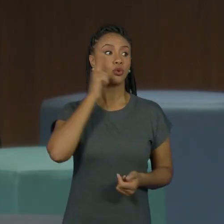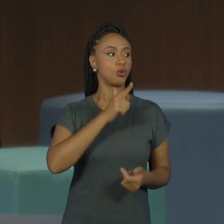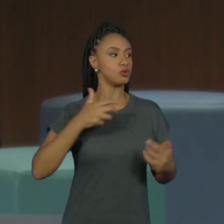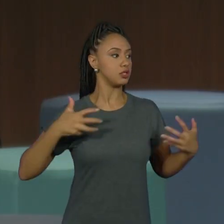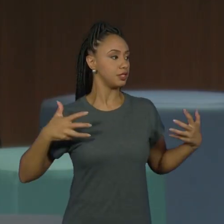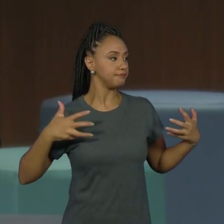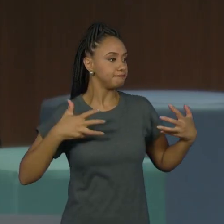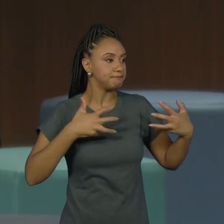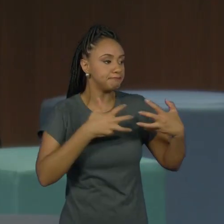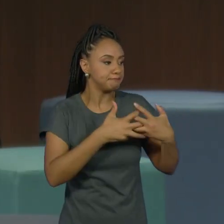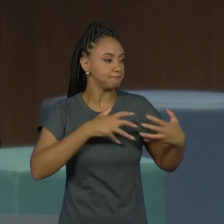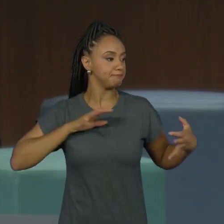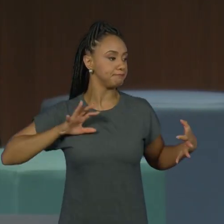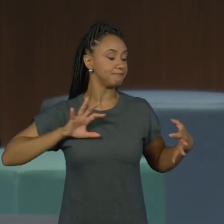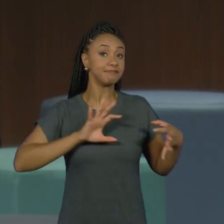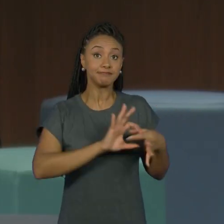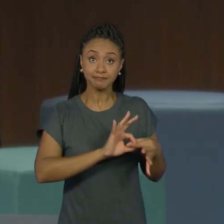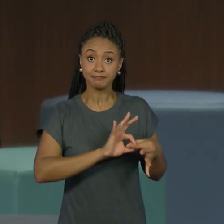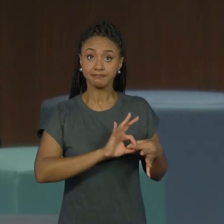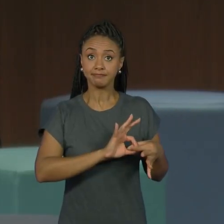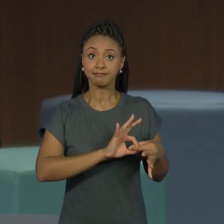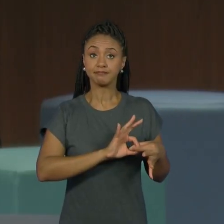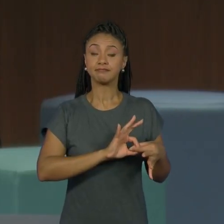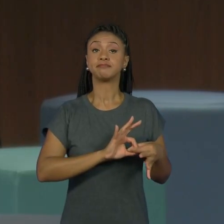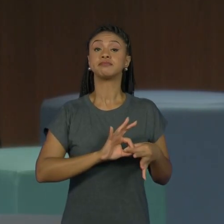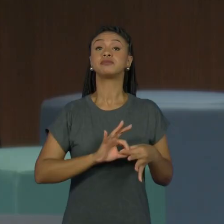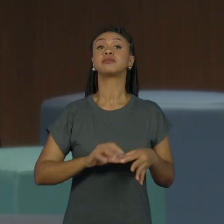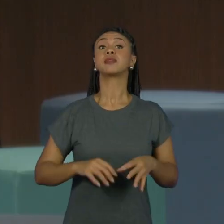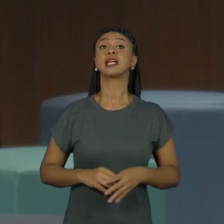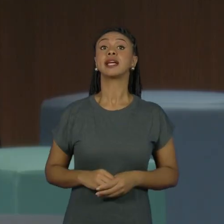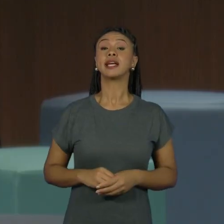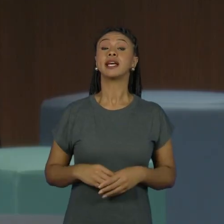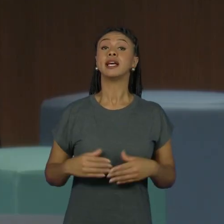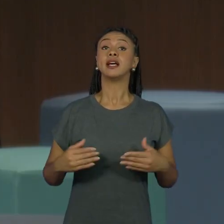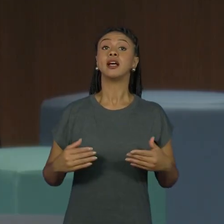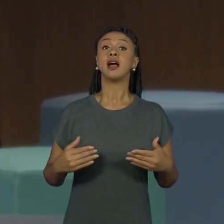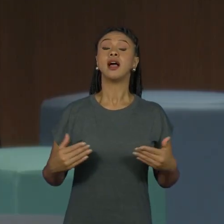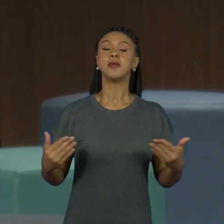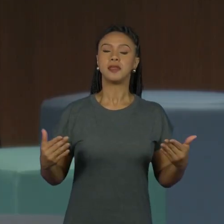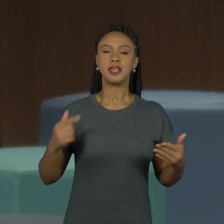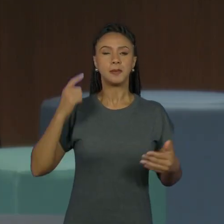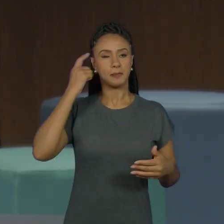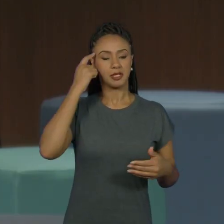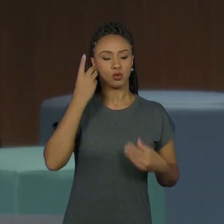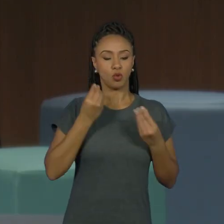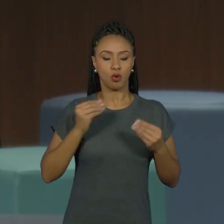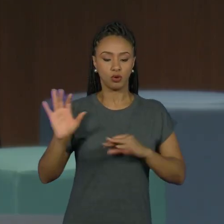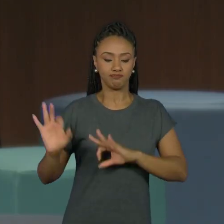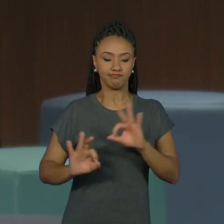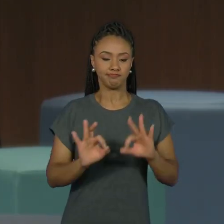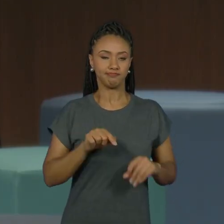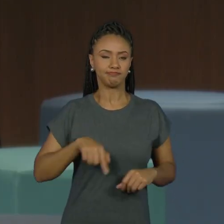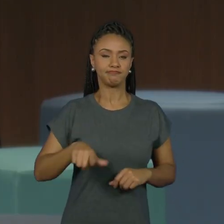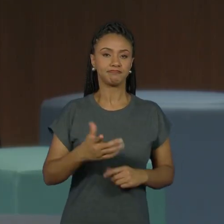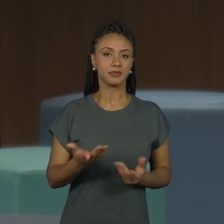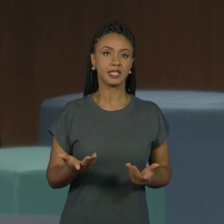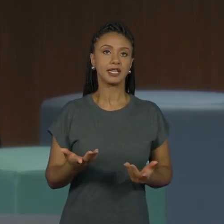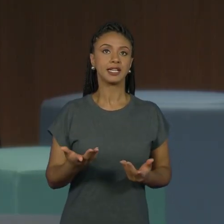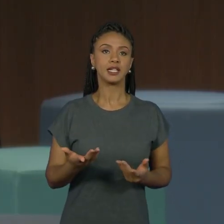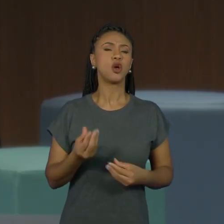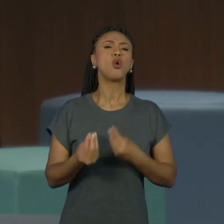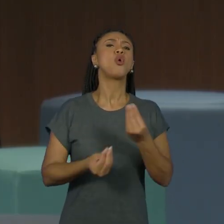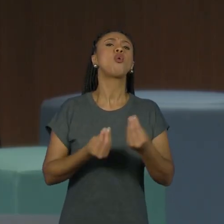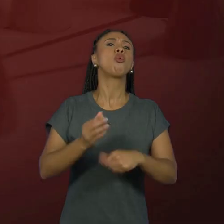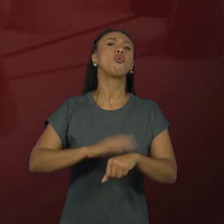conexão da TI com o restante da organização. Então, pensando na arquitetura corporativa na prática, como que a gente